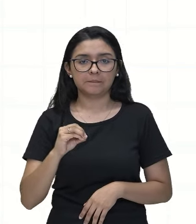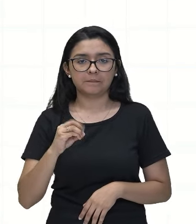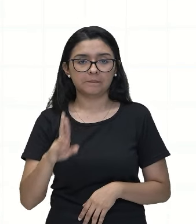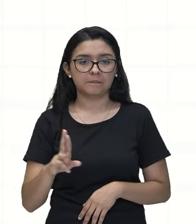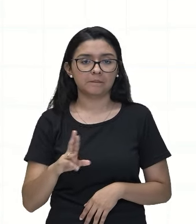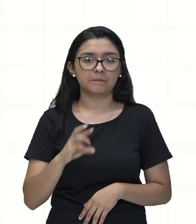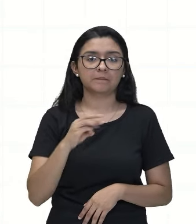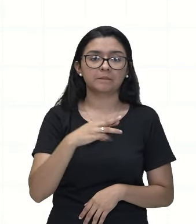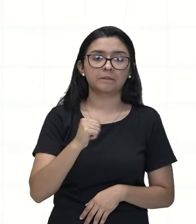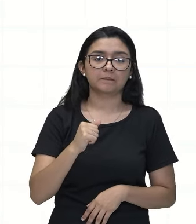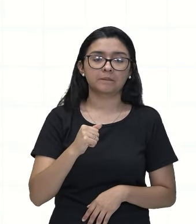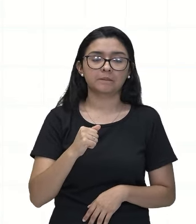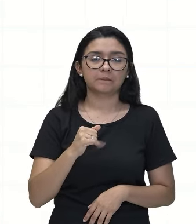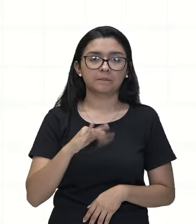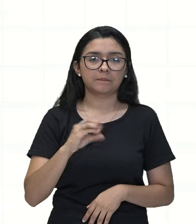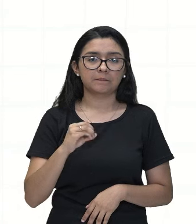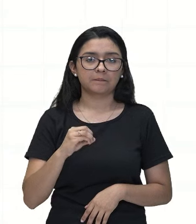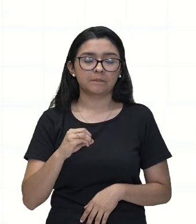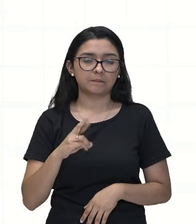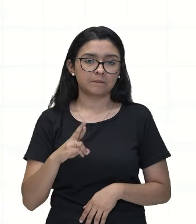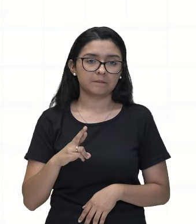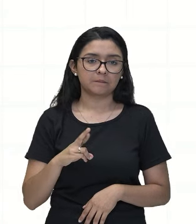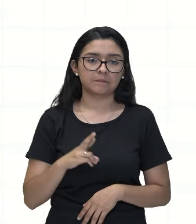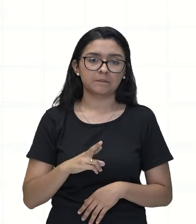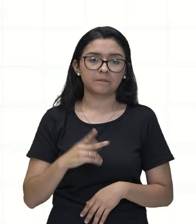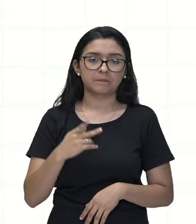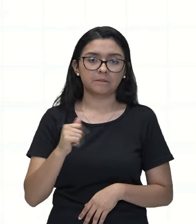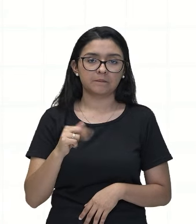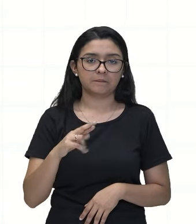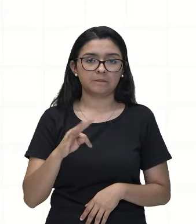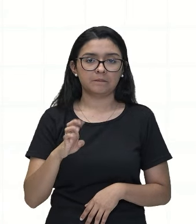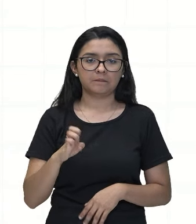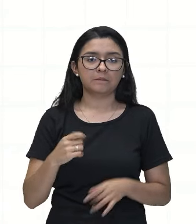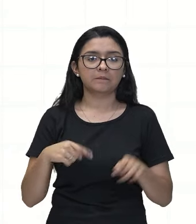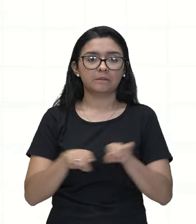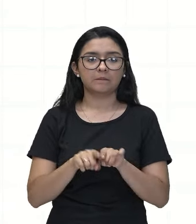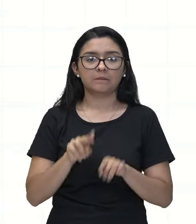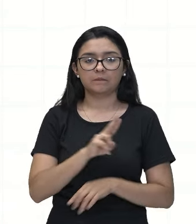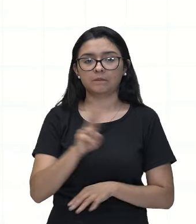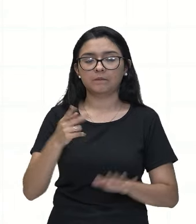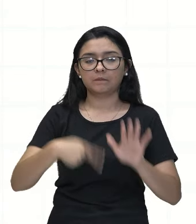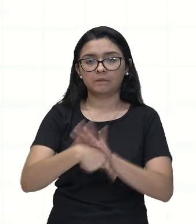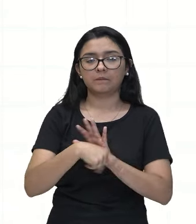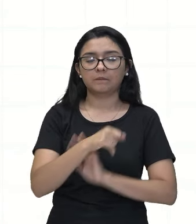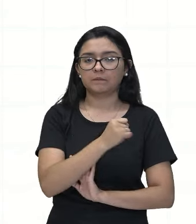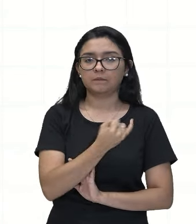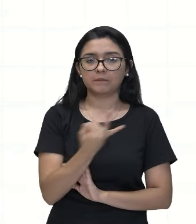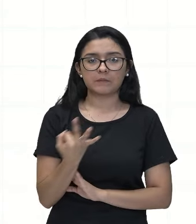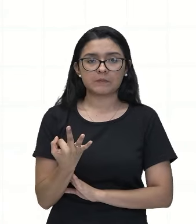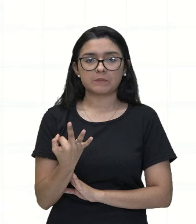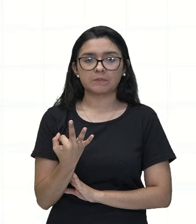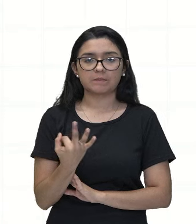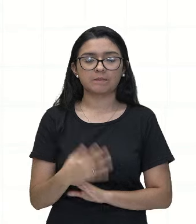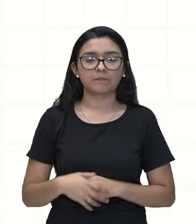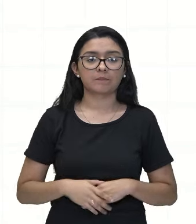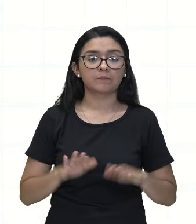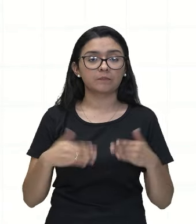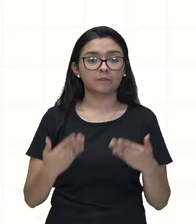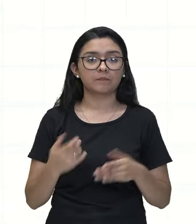ó vejam bem e um nome no plural quando o